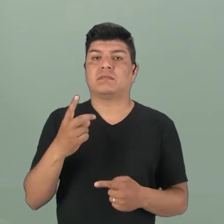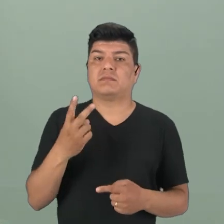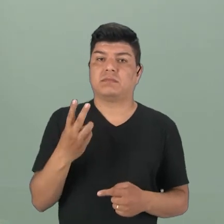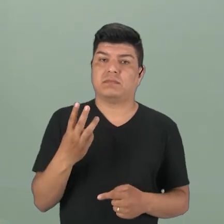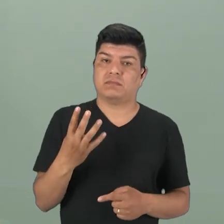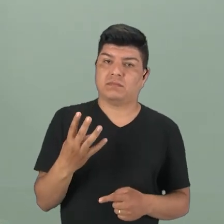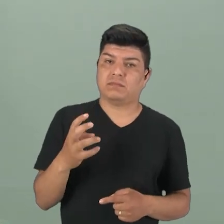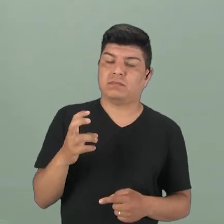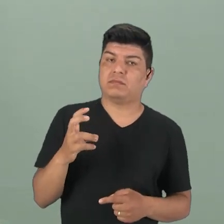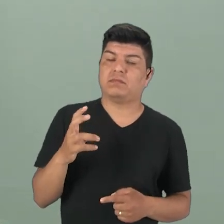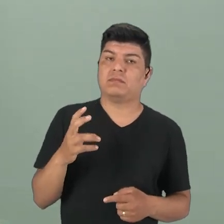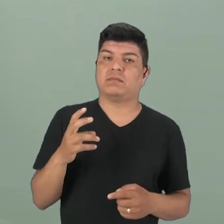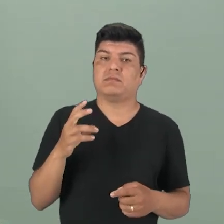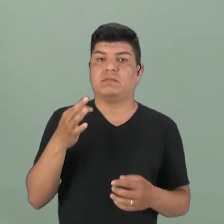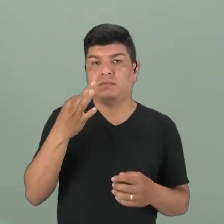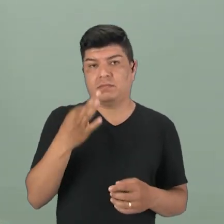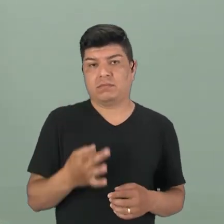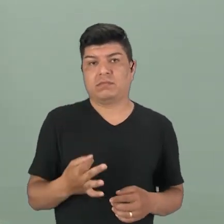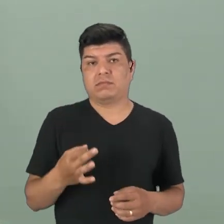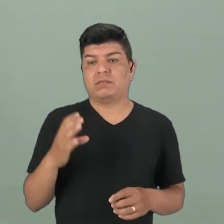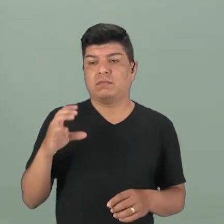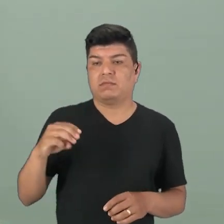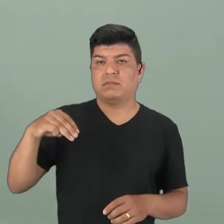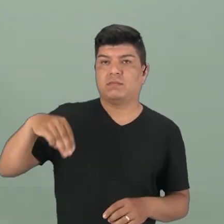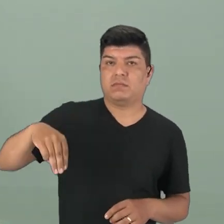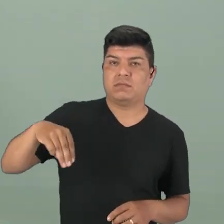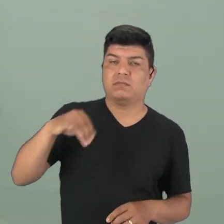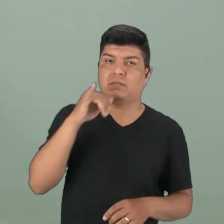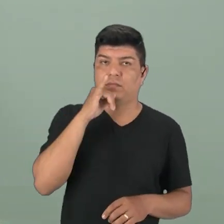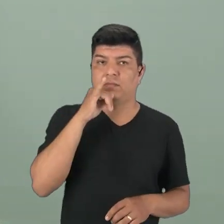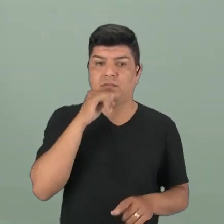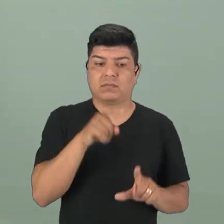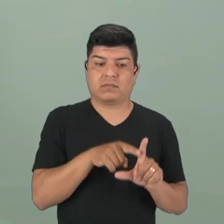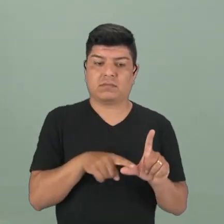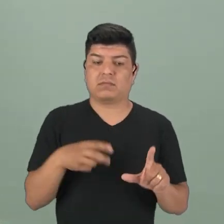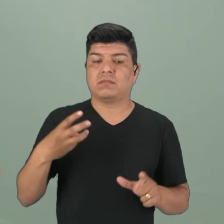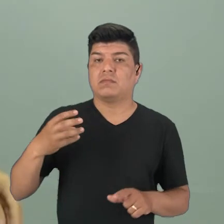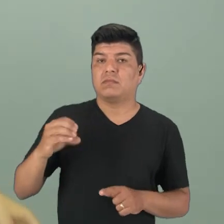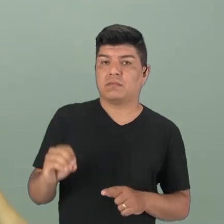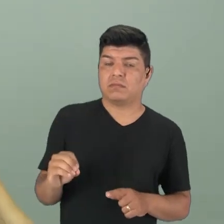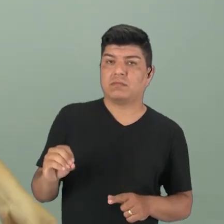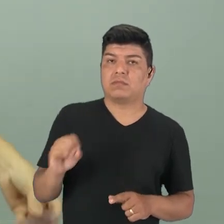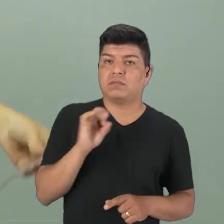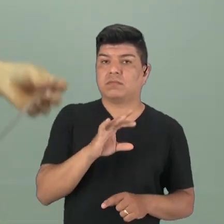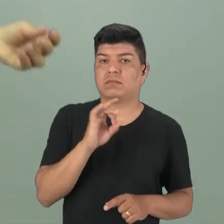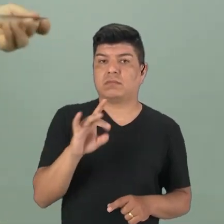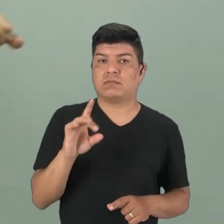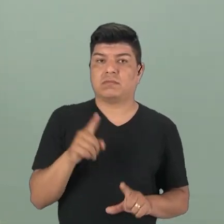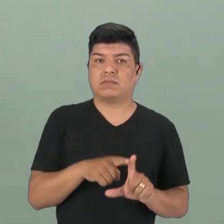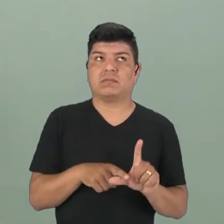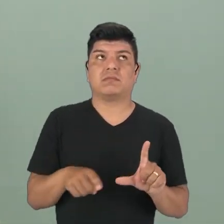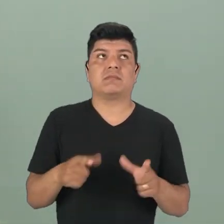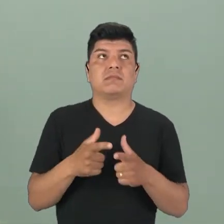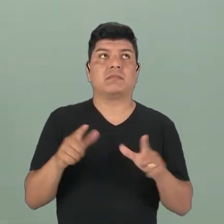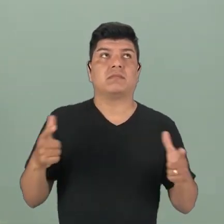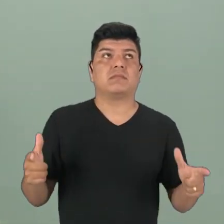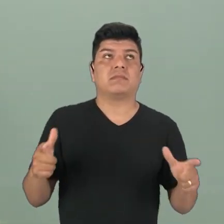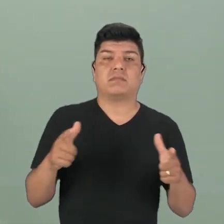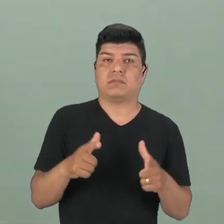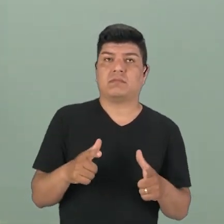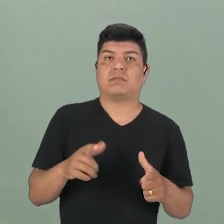2, 3, 4, ele marca exatamente os centímetros. Por exemplo, essa régua é de 30, né? Cada régua é um tamanho, essa é de